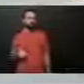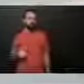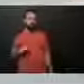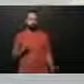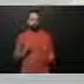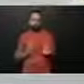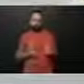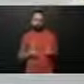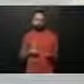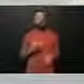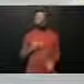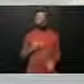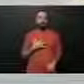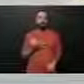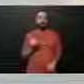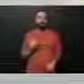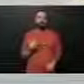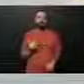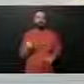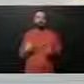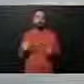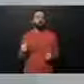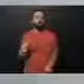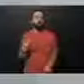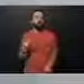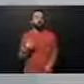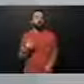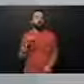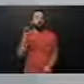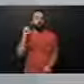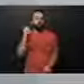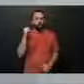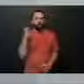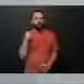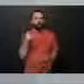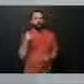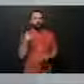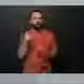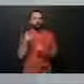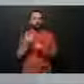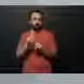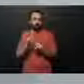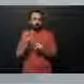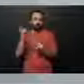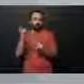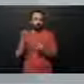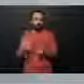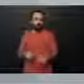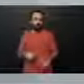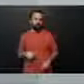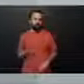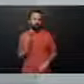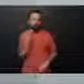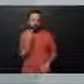ainda preciso de 8 unidades. As unidades eu vou compor com cubinhos também.